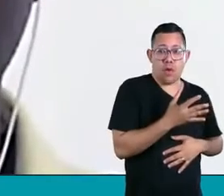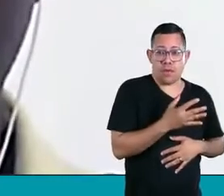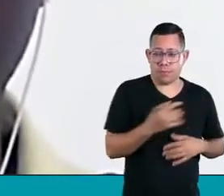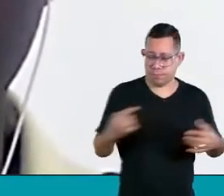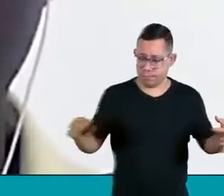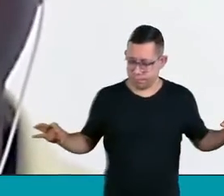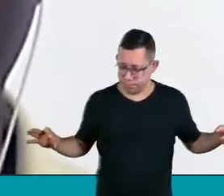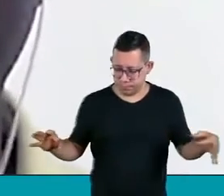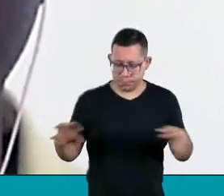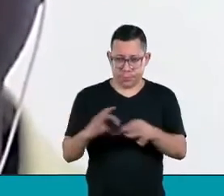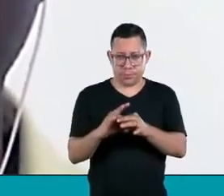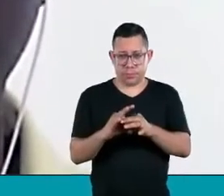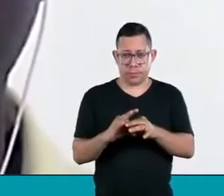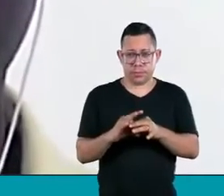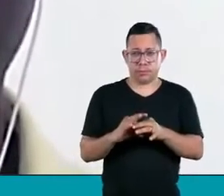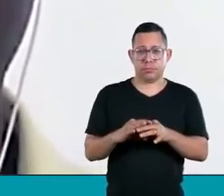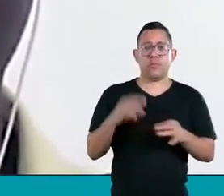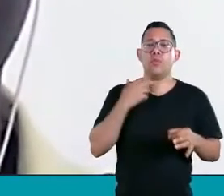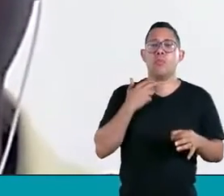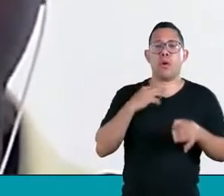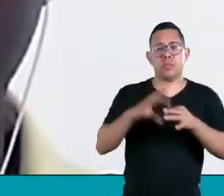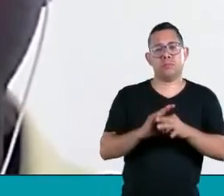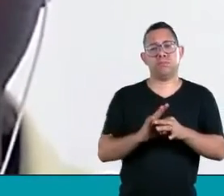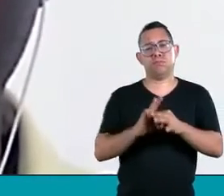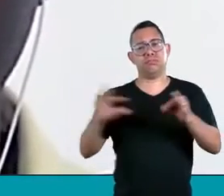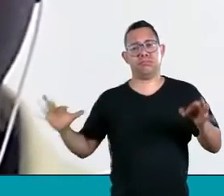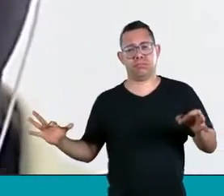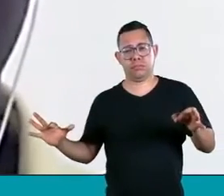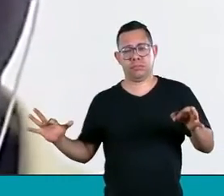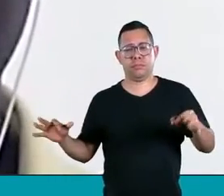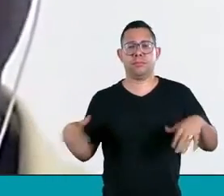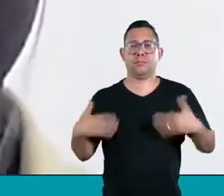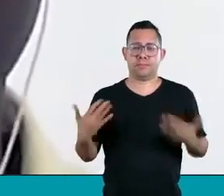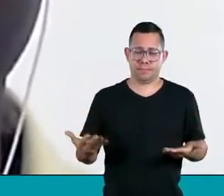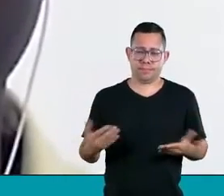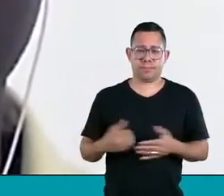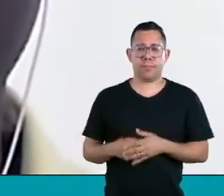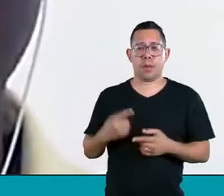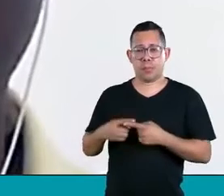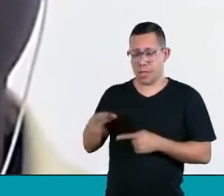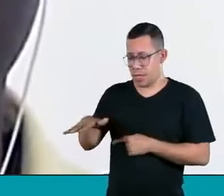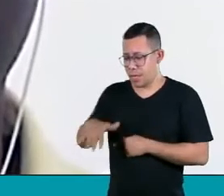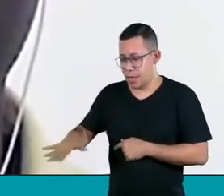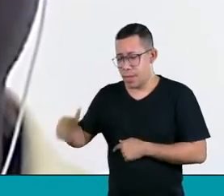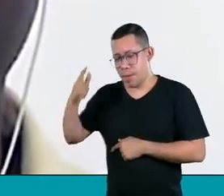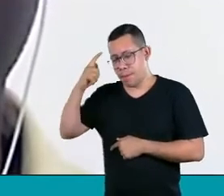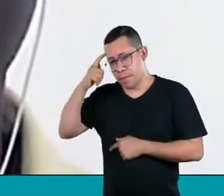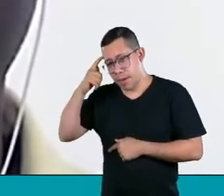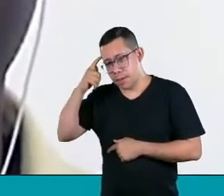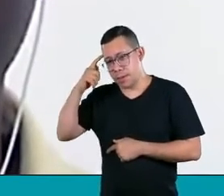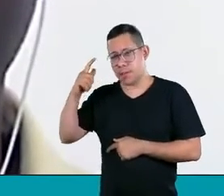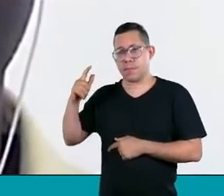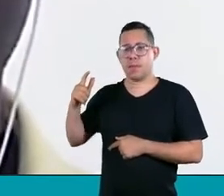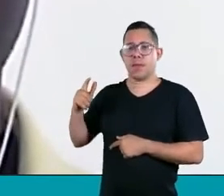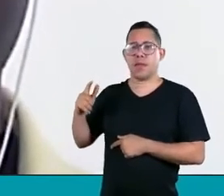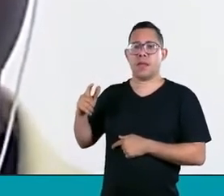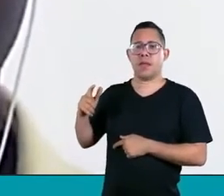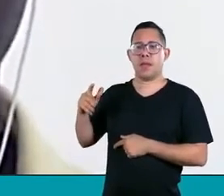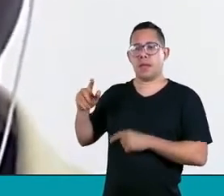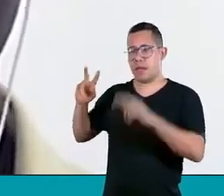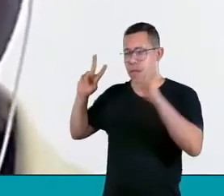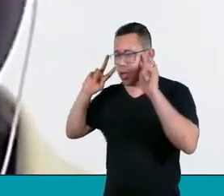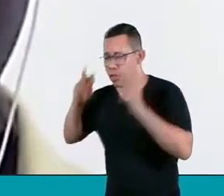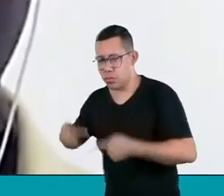marxismo, do racionalismo e das ciências humanas. Em contrapartida, o que essa teoria propõe enquanto fundamento